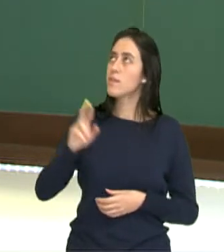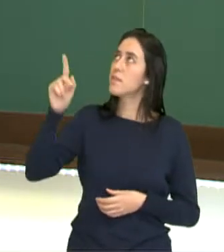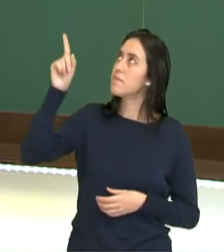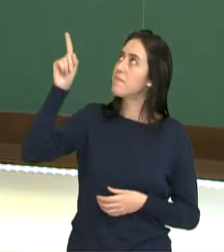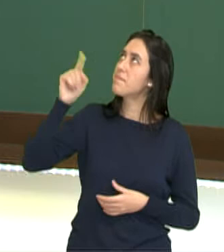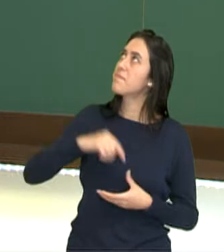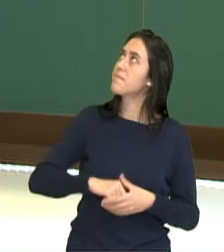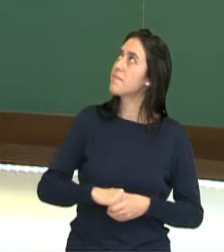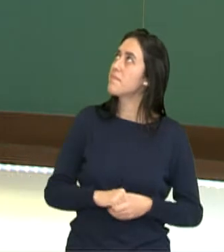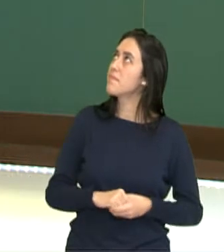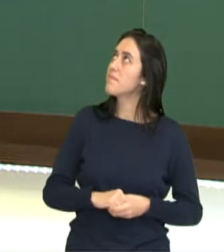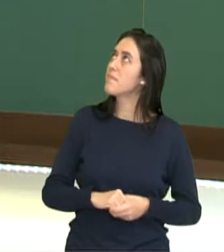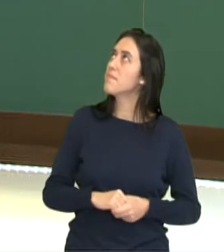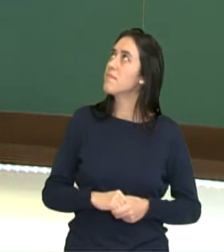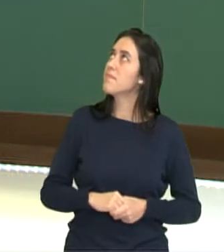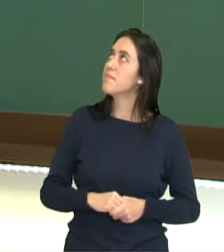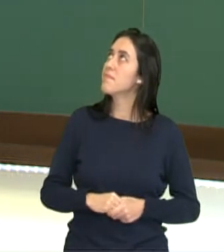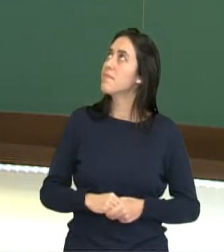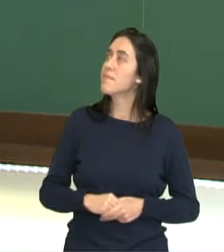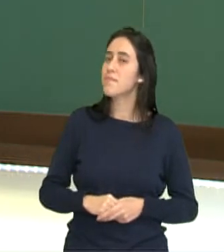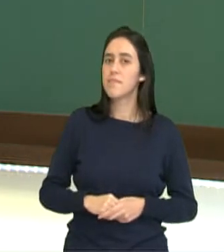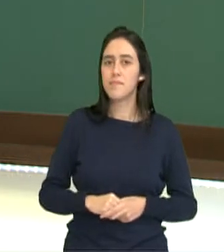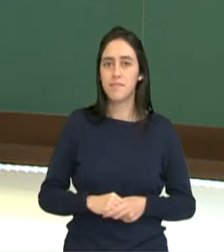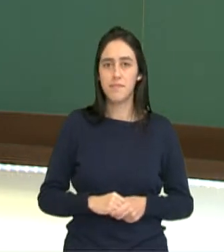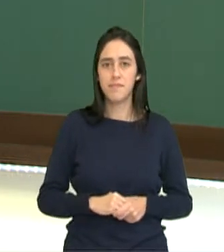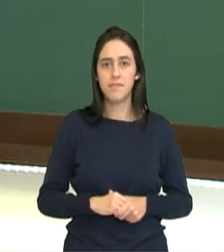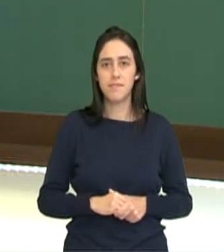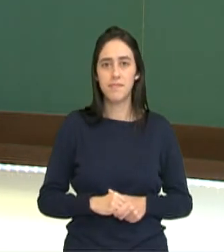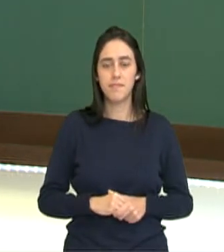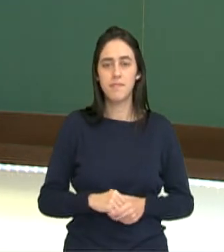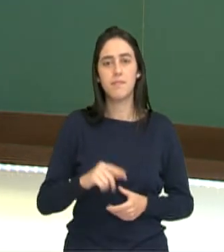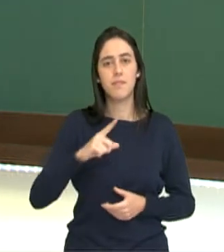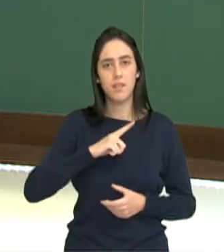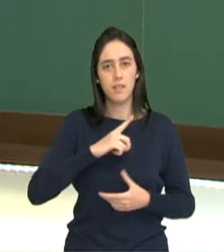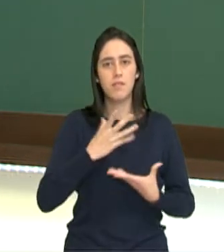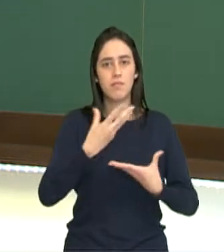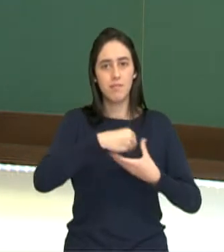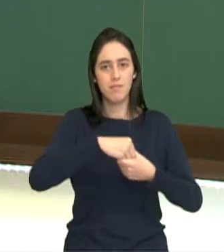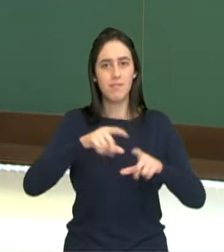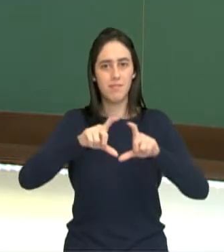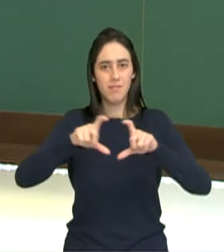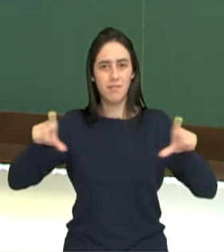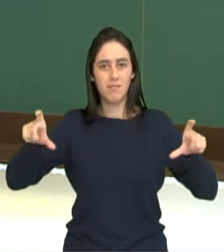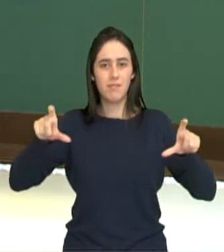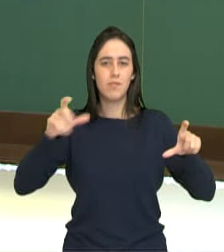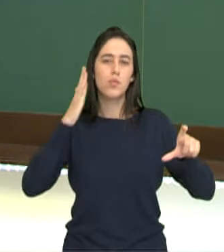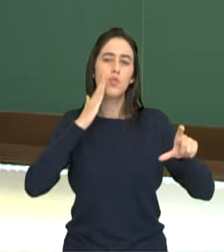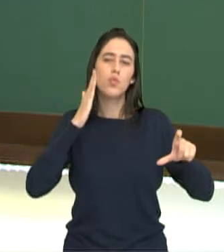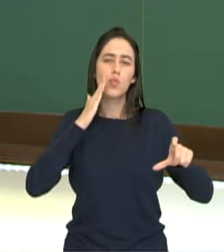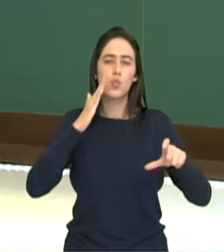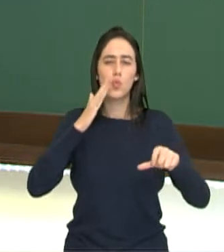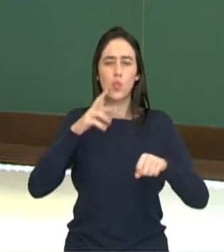accessibility and contemporary media, né? Também contida aqui nesse trecho de texto. Seu trabalho dialoga com